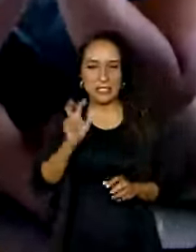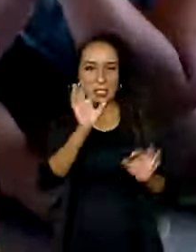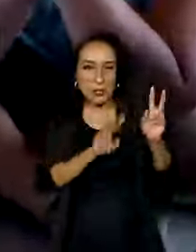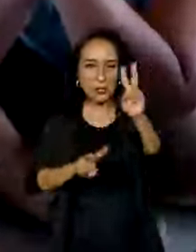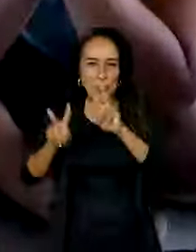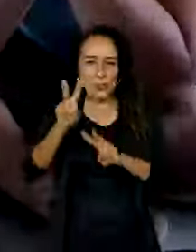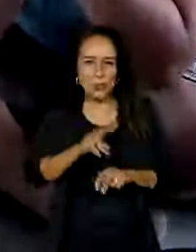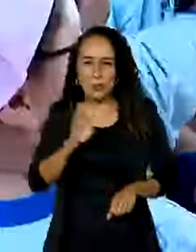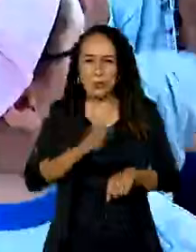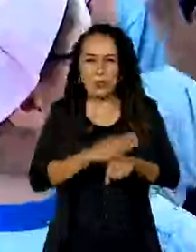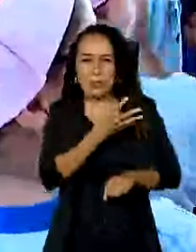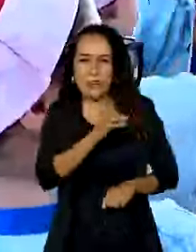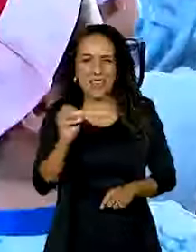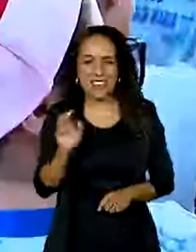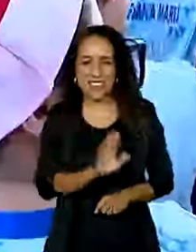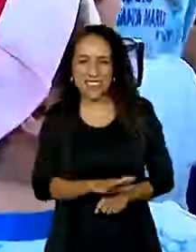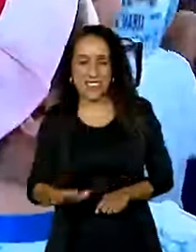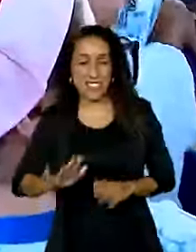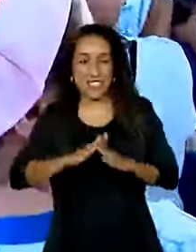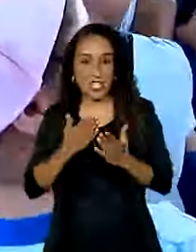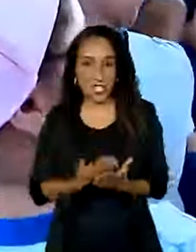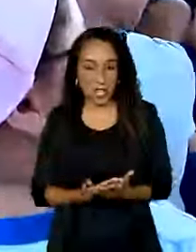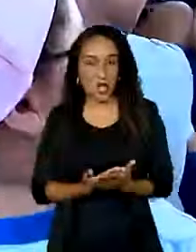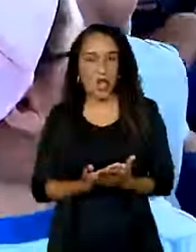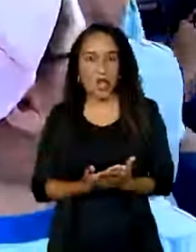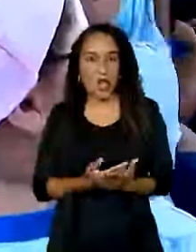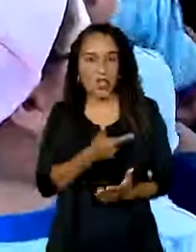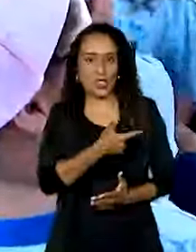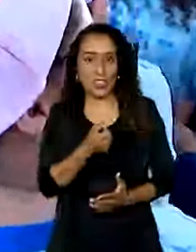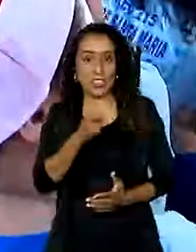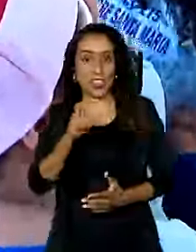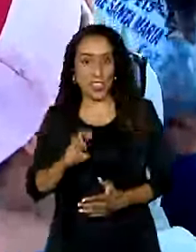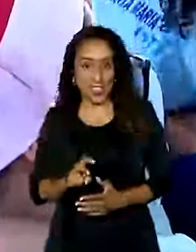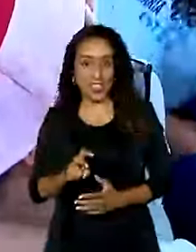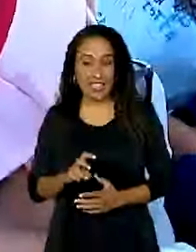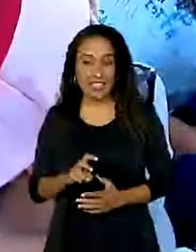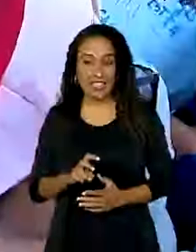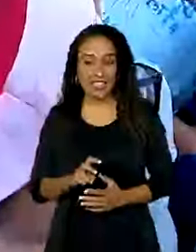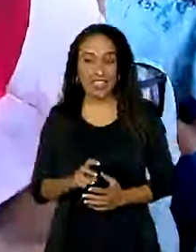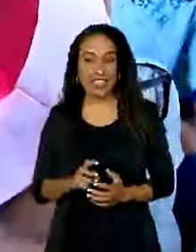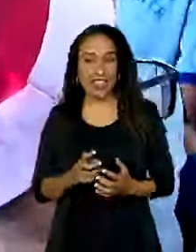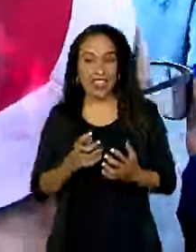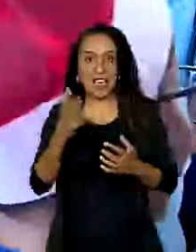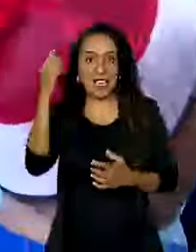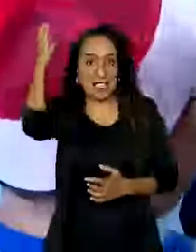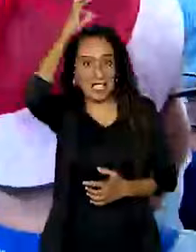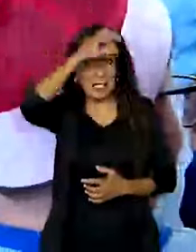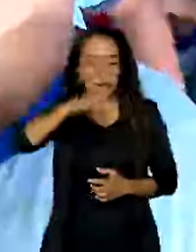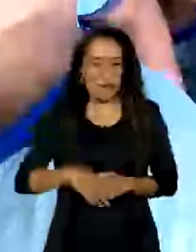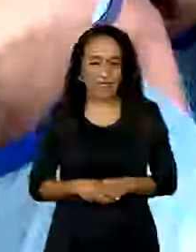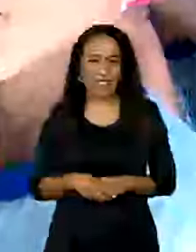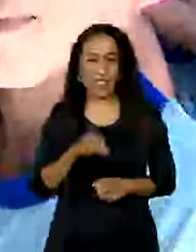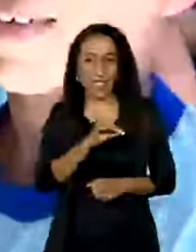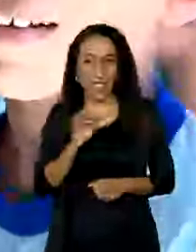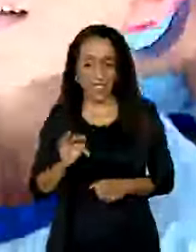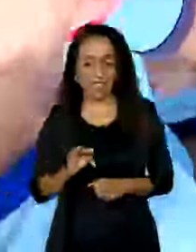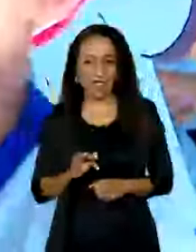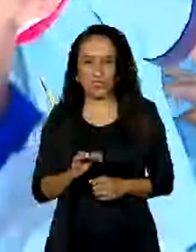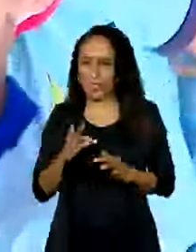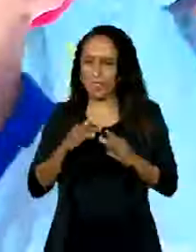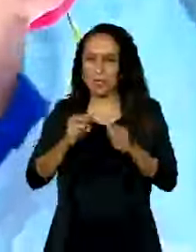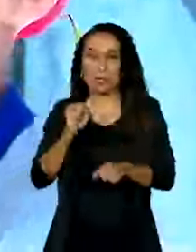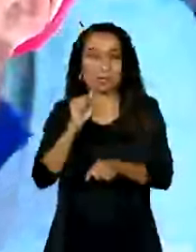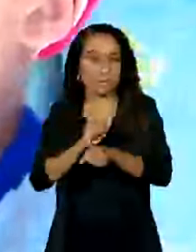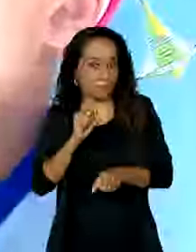mais de 400 crianças da Escola Classe 215 de Santa Maria, no Distrito Federal. Todas esperando